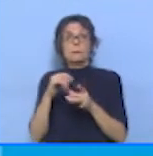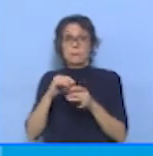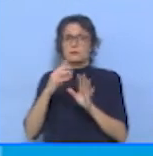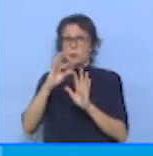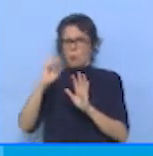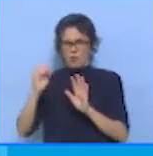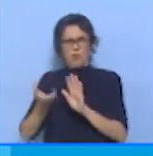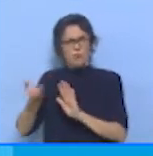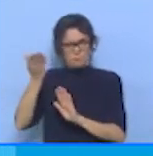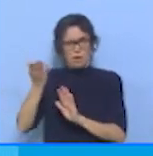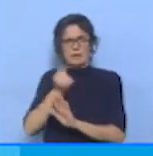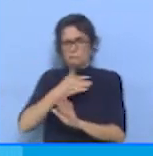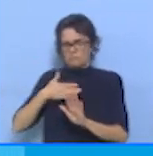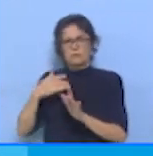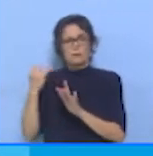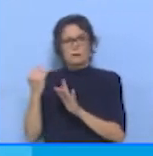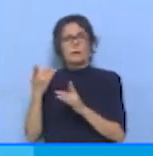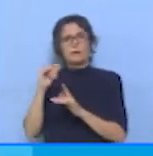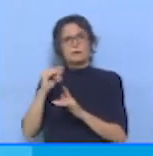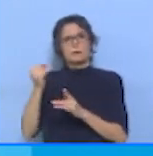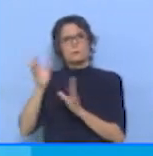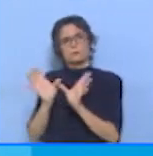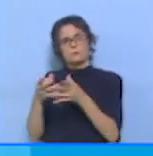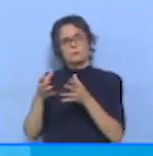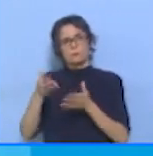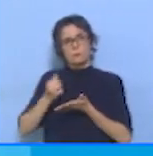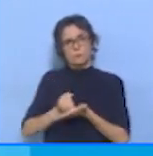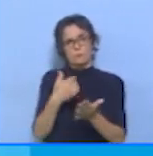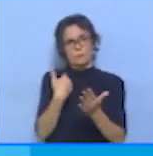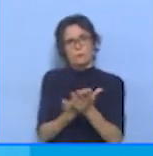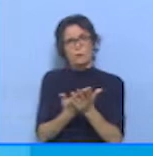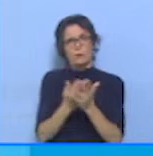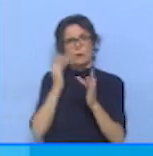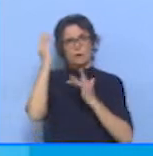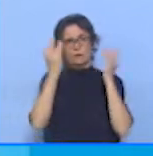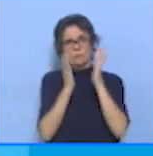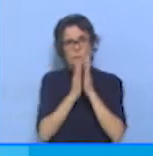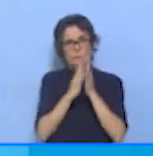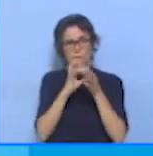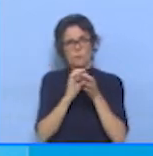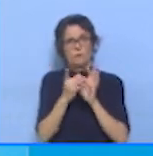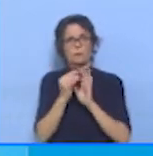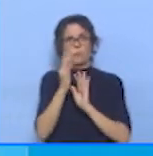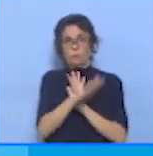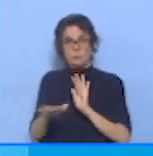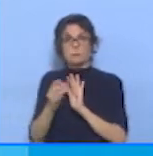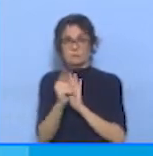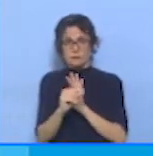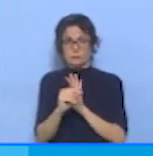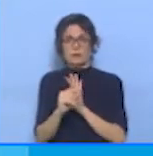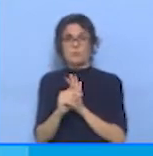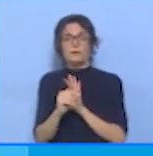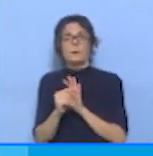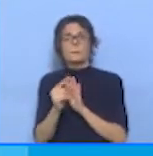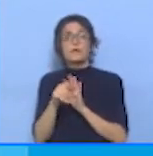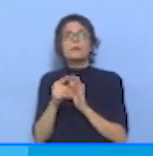também uma comissão que dá apoio teológico e científico, e depois uma comissão executiva que põe as